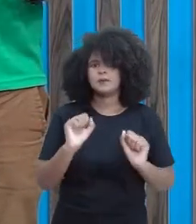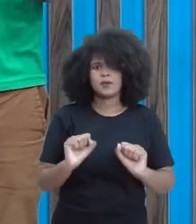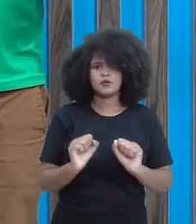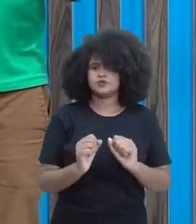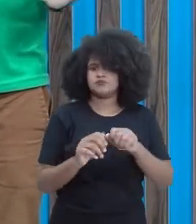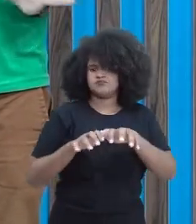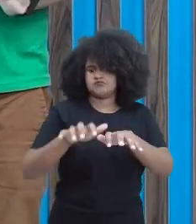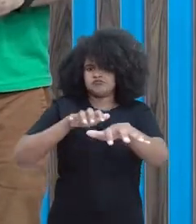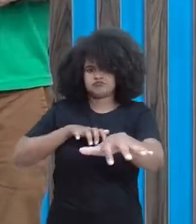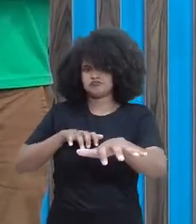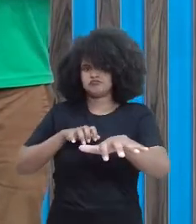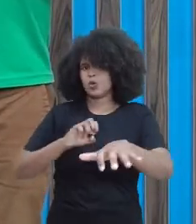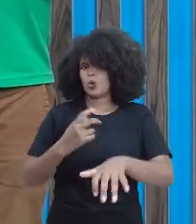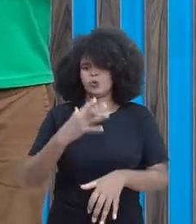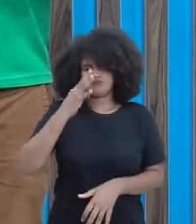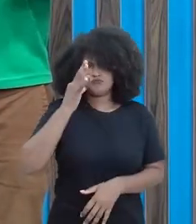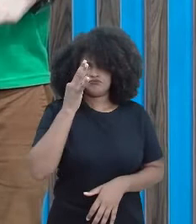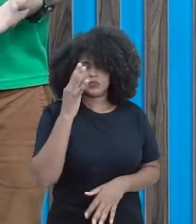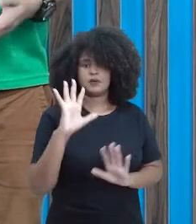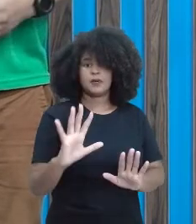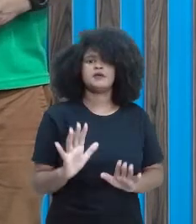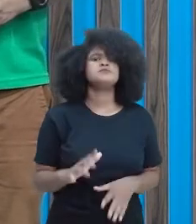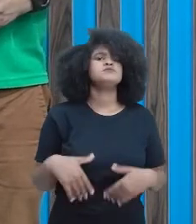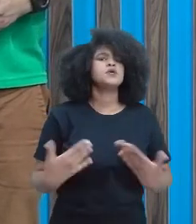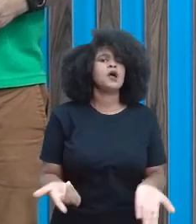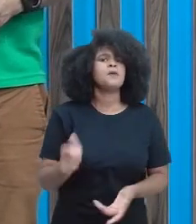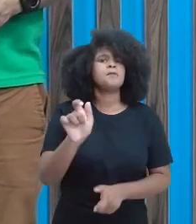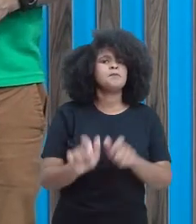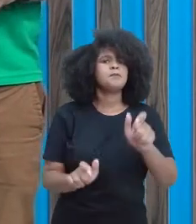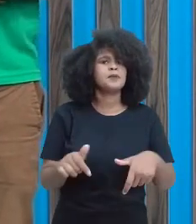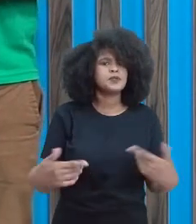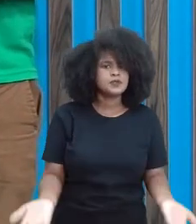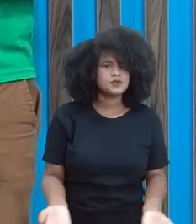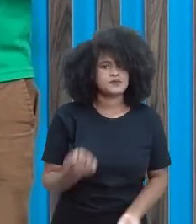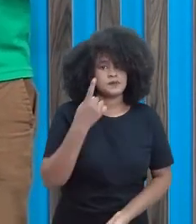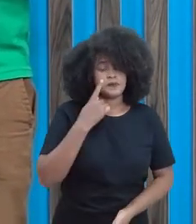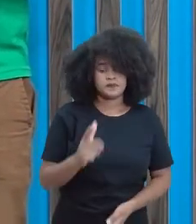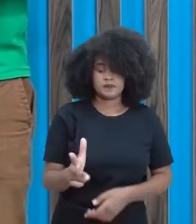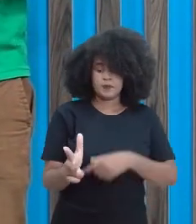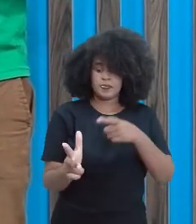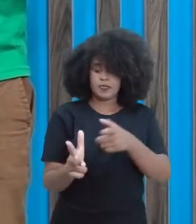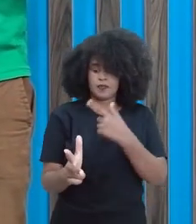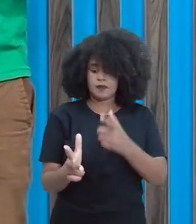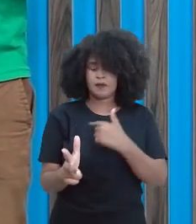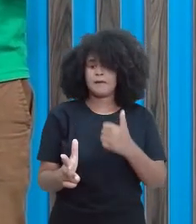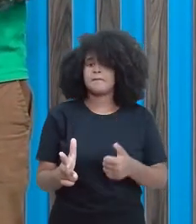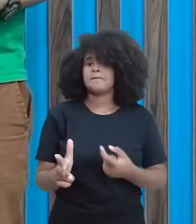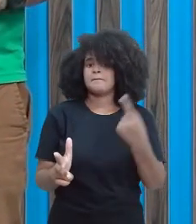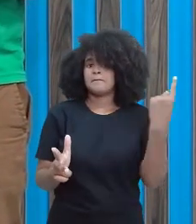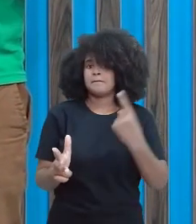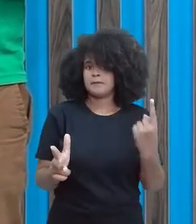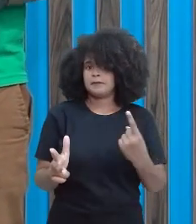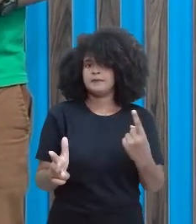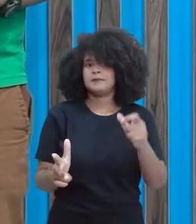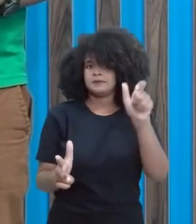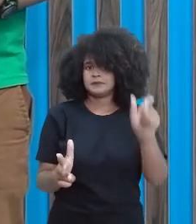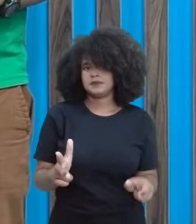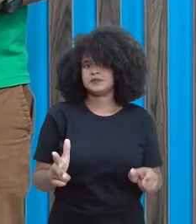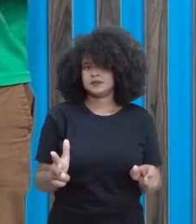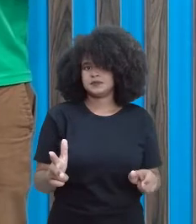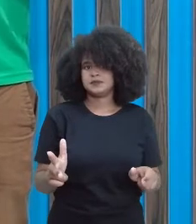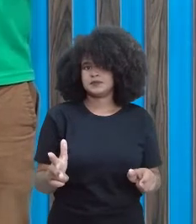online, dá no mesmo. Quem são essas pessoas? A primeira pessoa da conversation, da conversa, do dialogue,